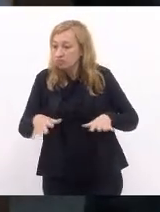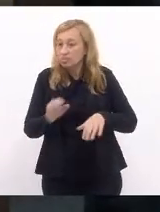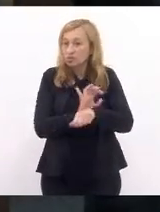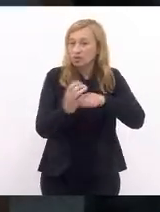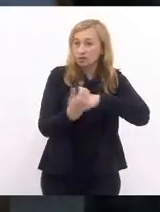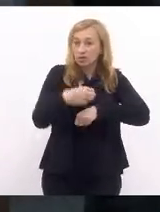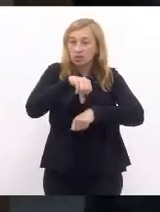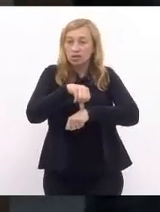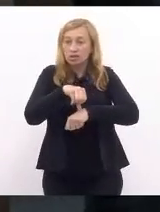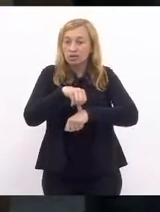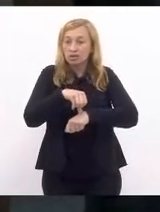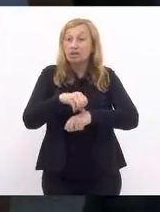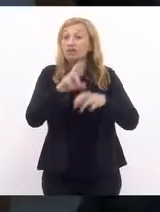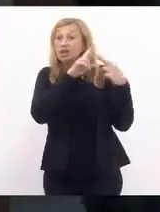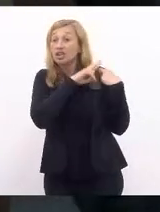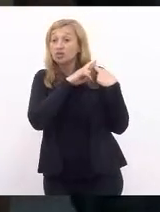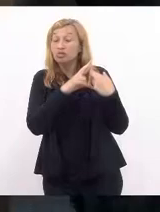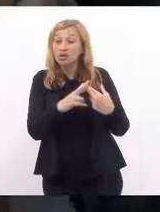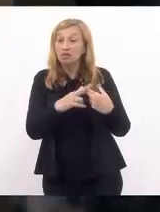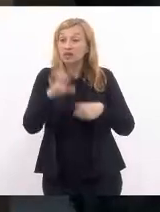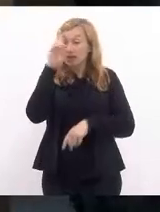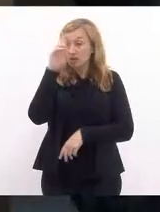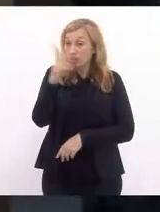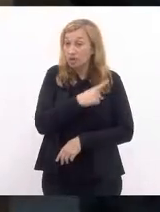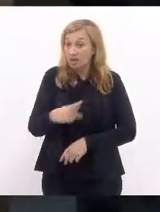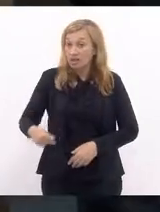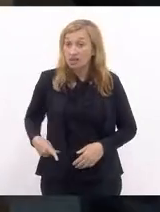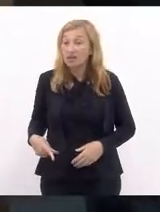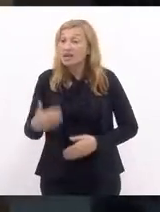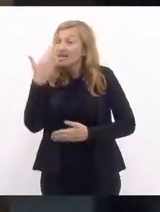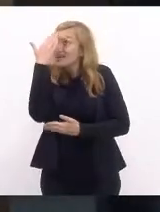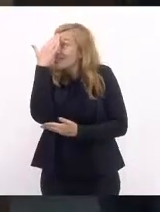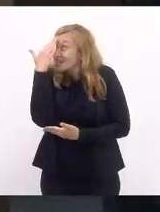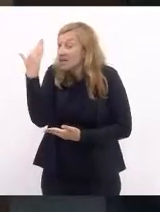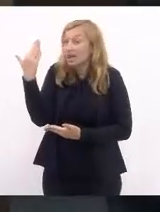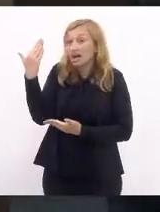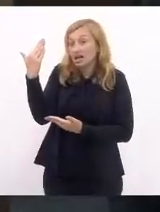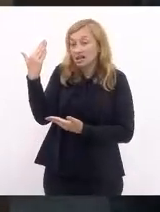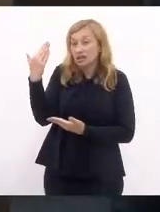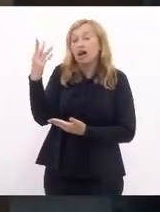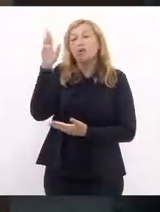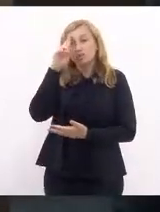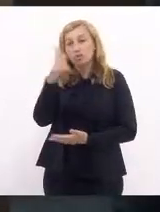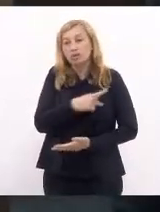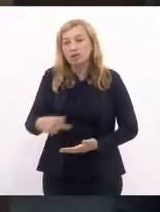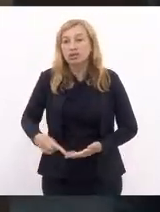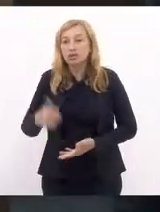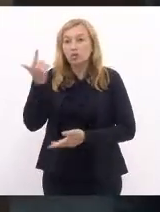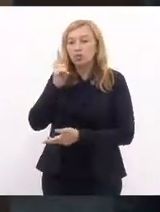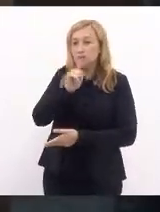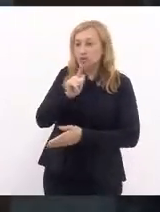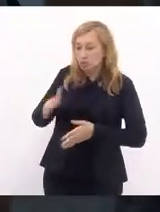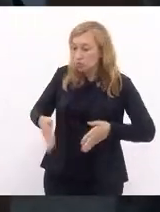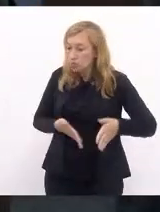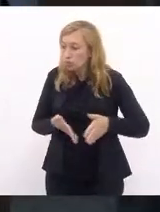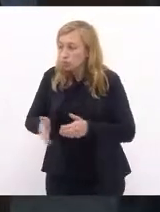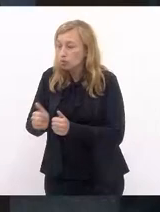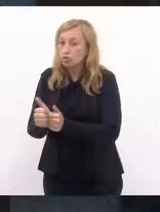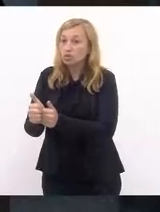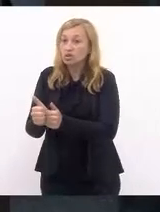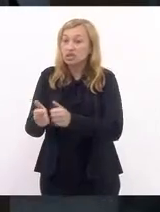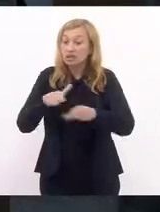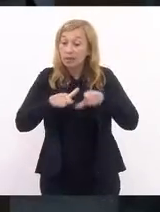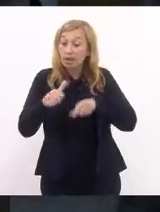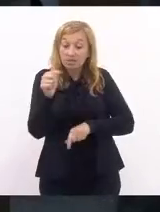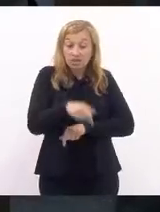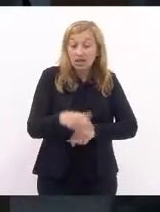somos muitos responsáveis sem o presidente e Graça A vossa excelência a gente conseguiu conduzir trabalhos